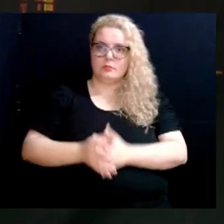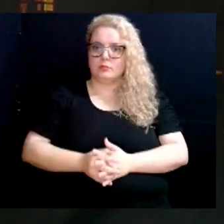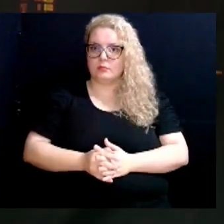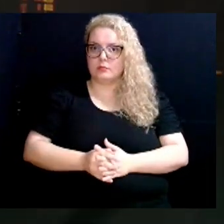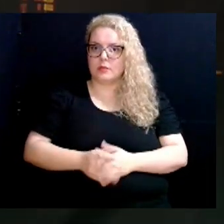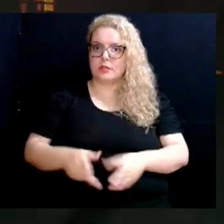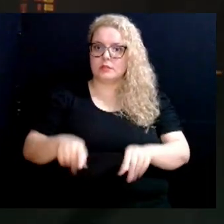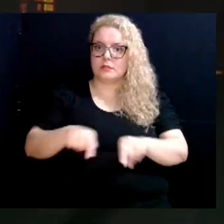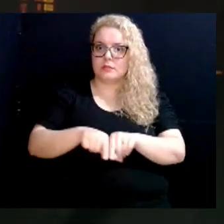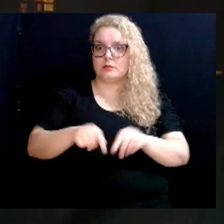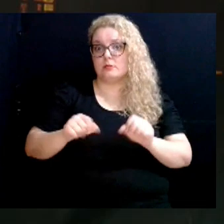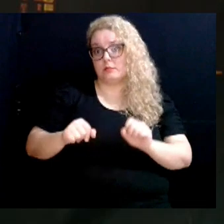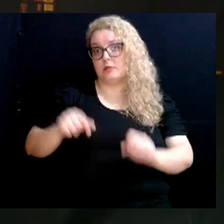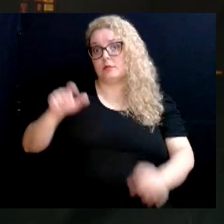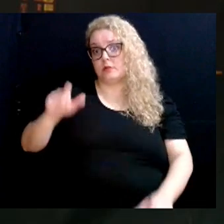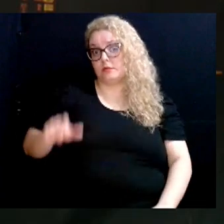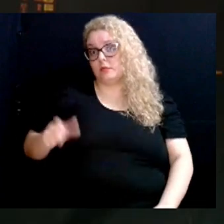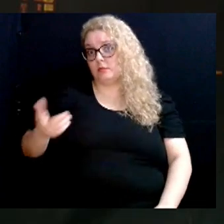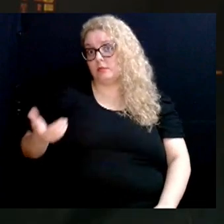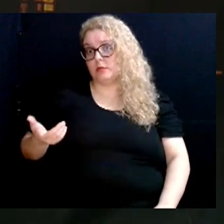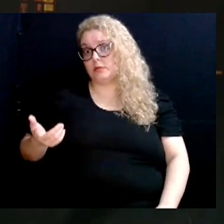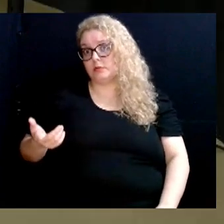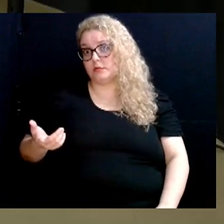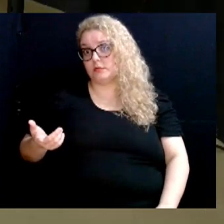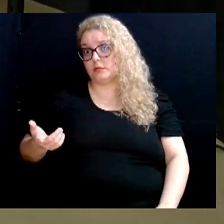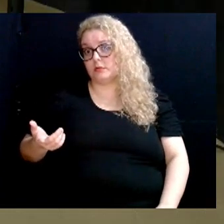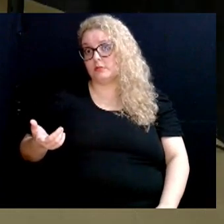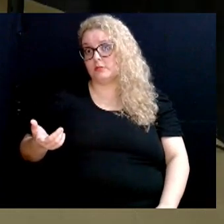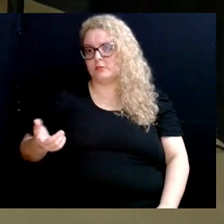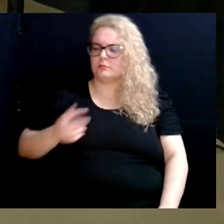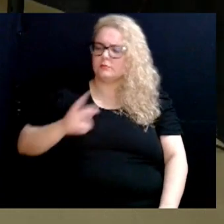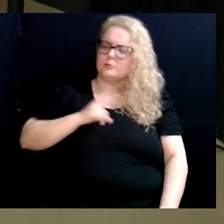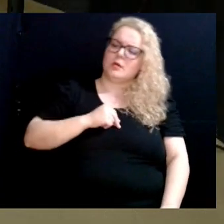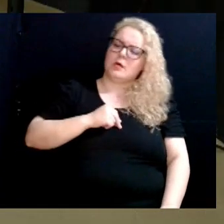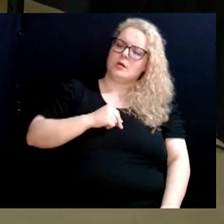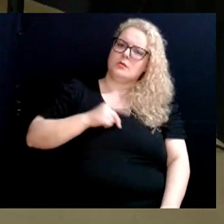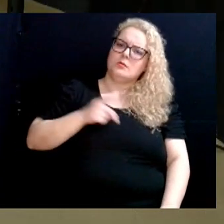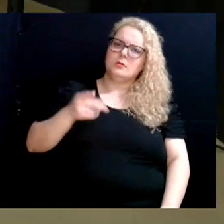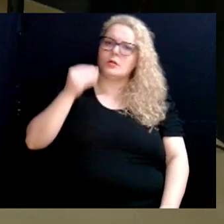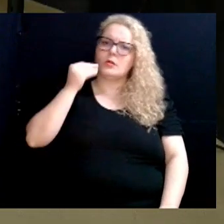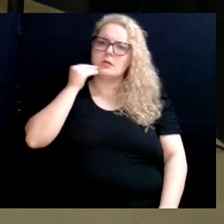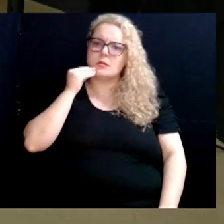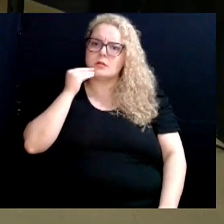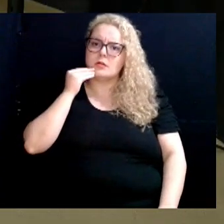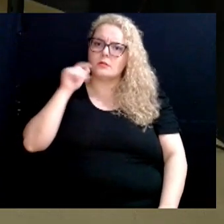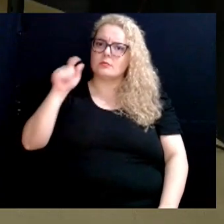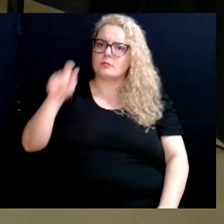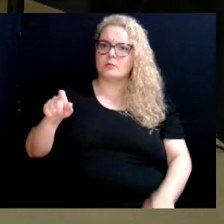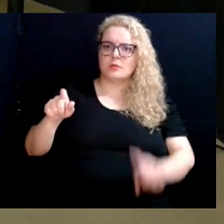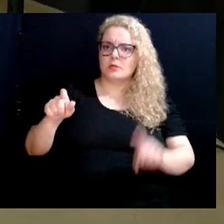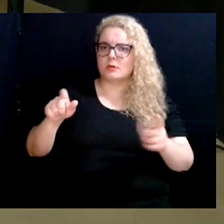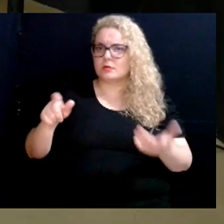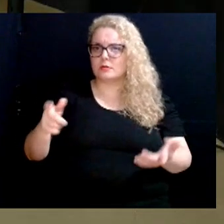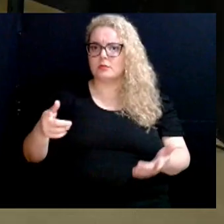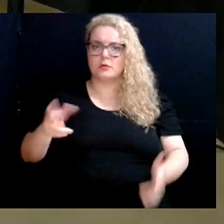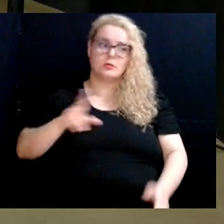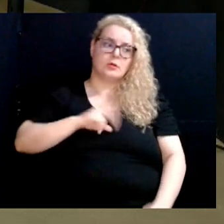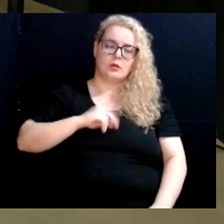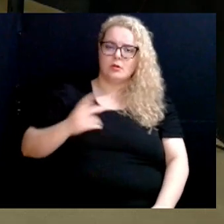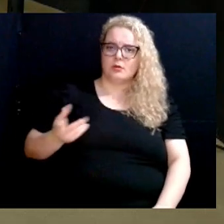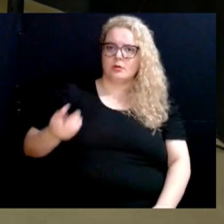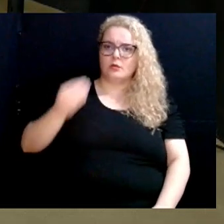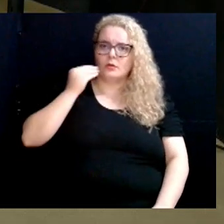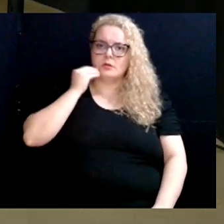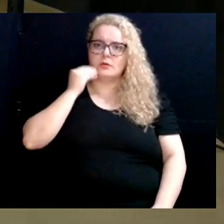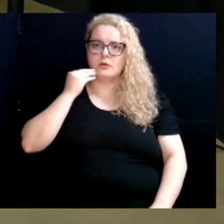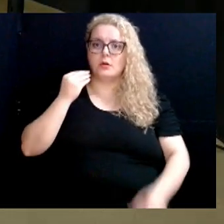pode ser alguém que coloque assim, nossa, você está tentando ser alguém que você não é, nossa, você está tentando,